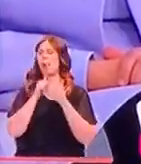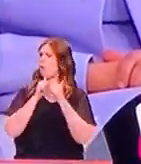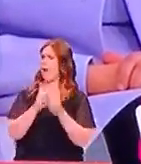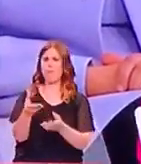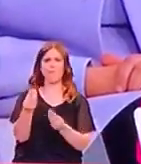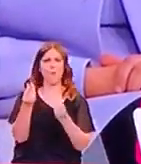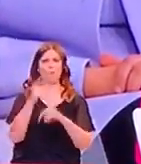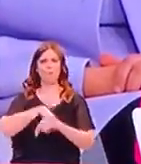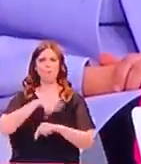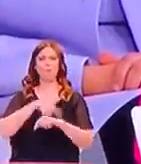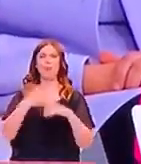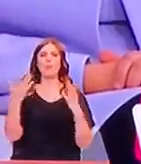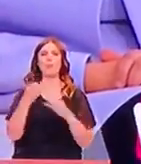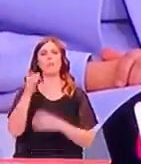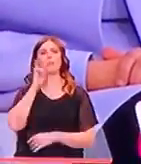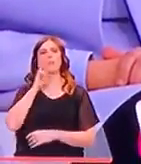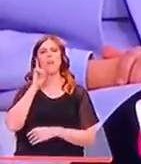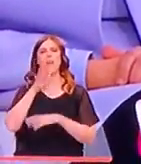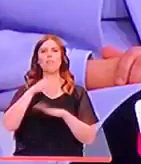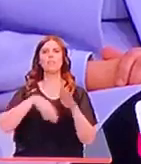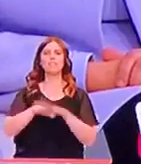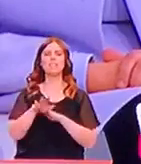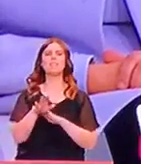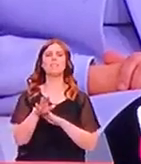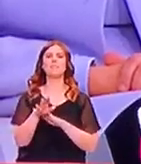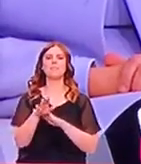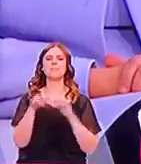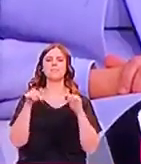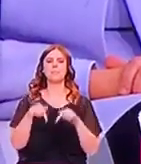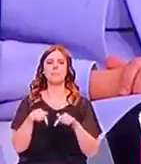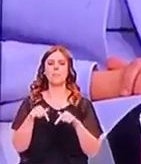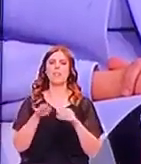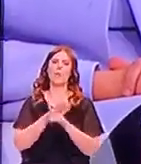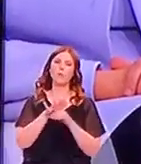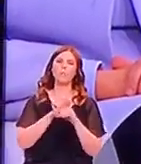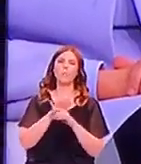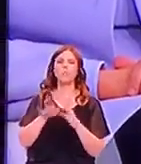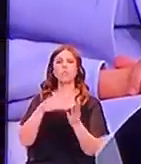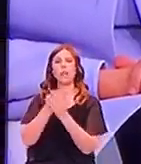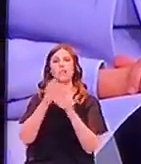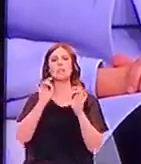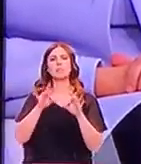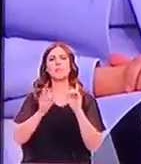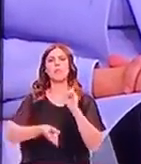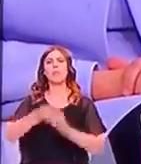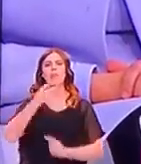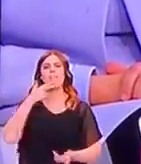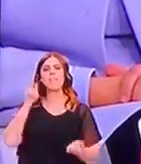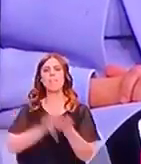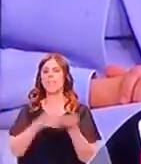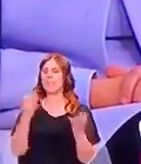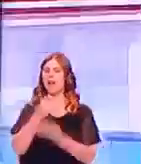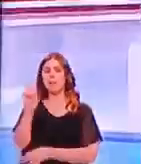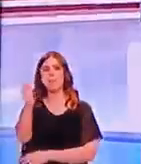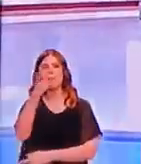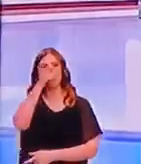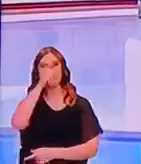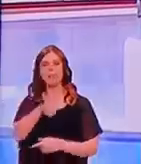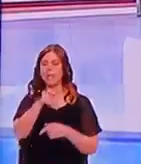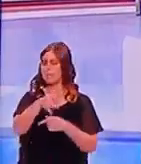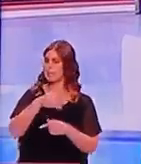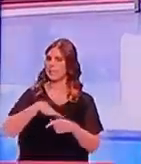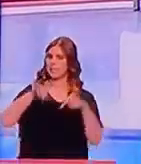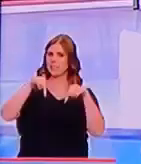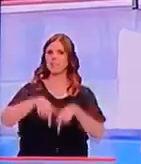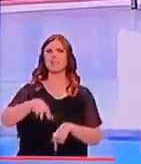tempo, é importante fazermos aqui um contexto daquilo que se passou. Sim. E com verdade e na primeira pessoa, porque é isso que nós queremos